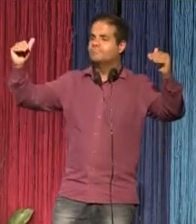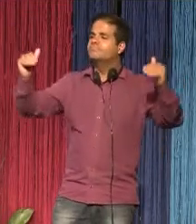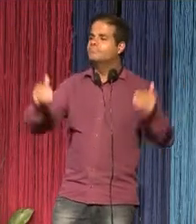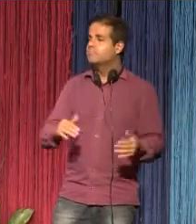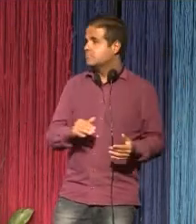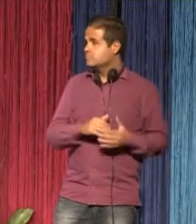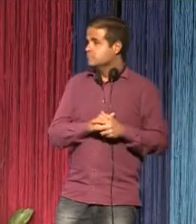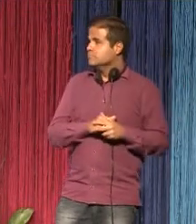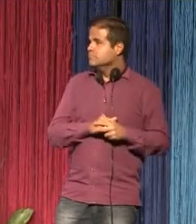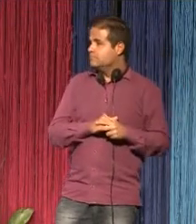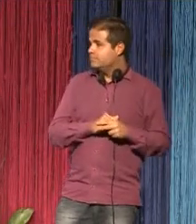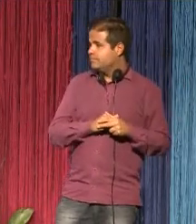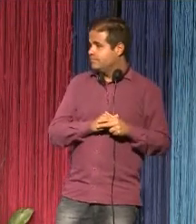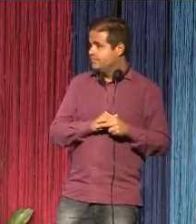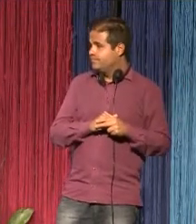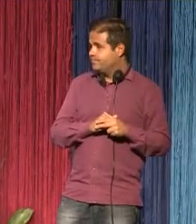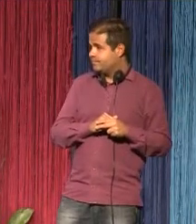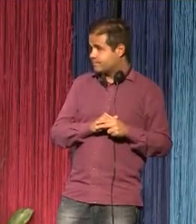não é?